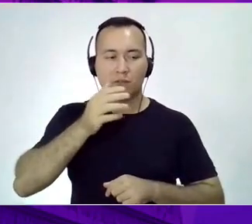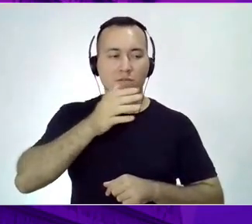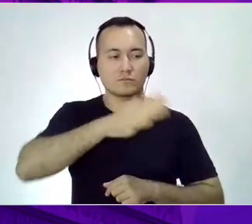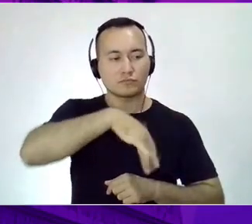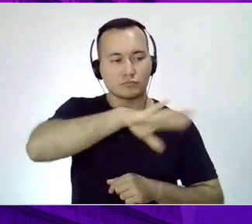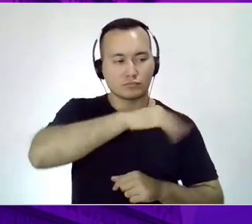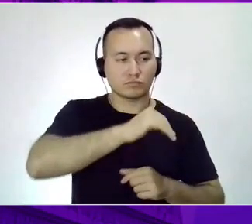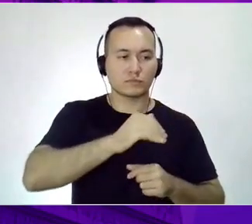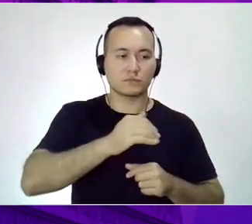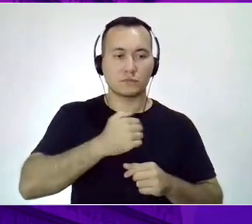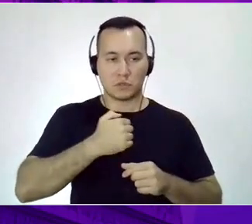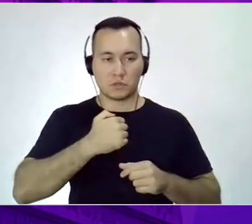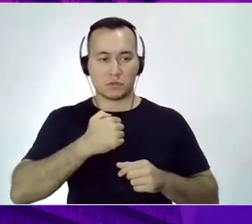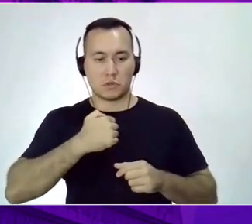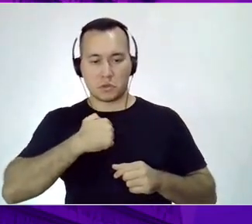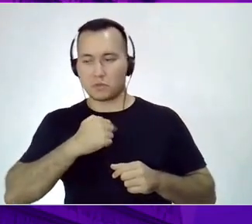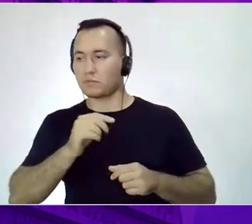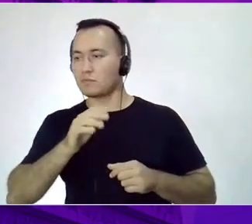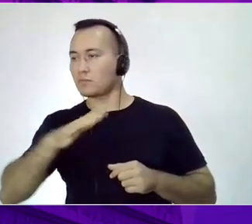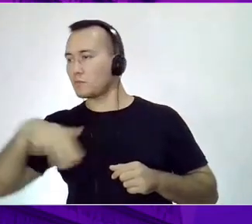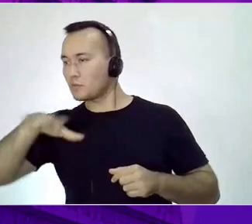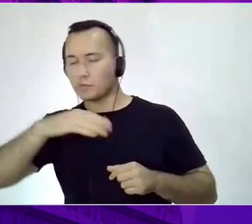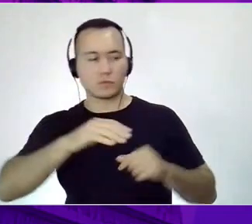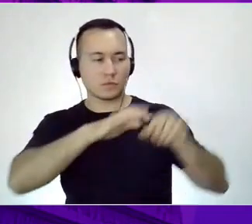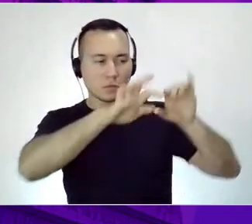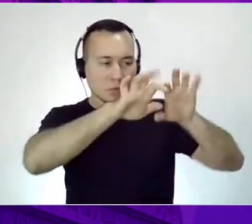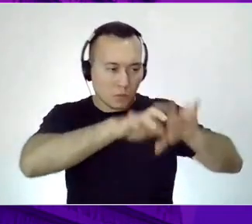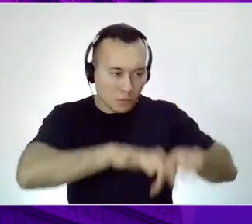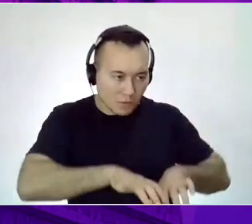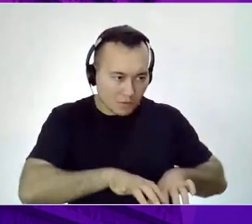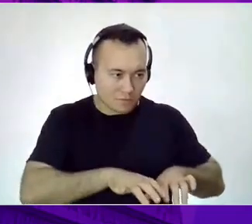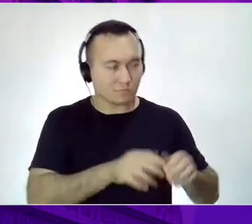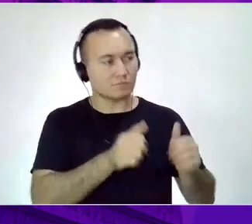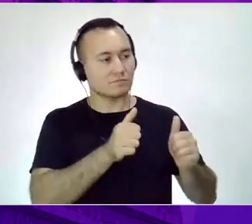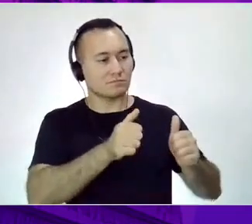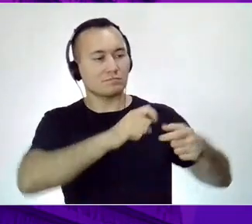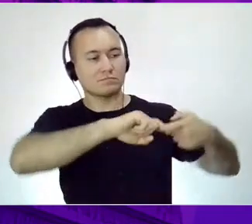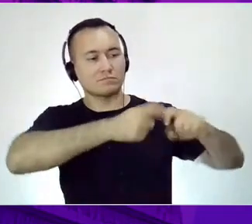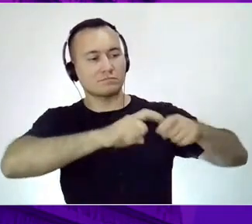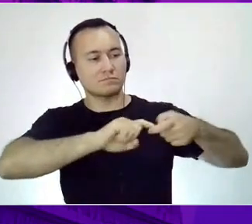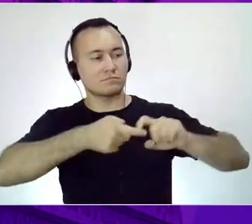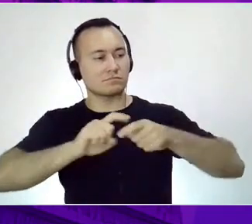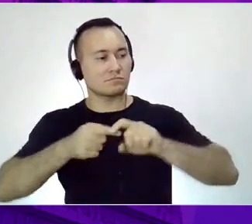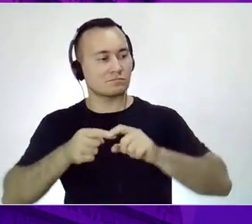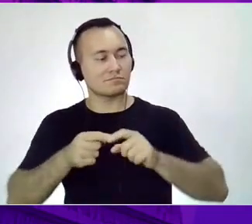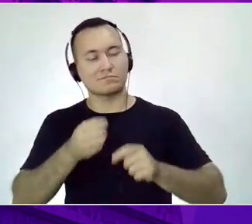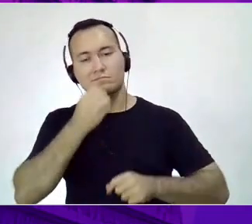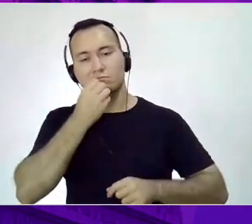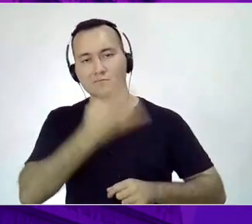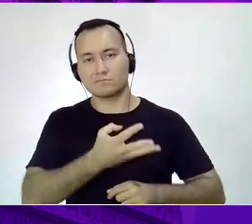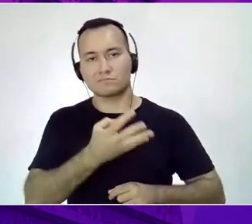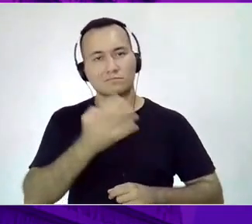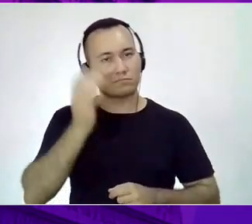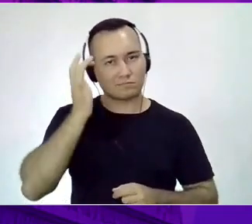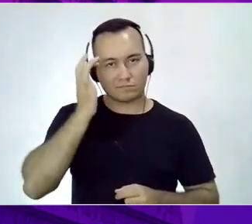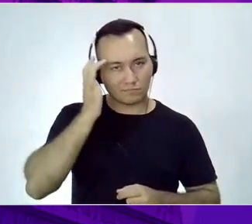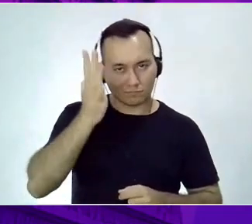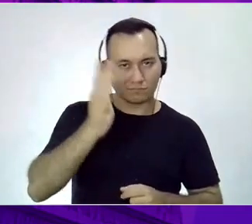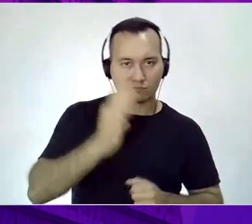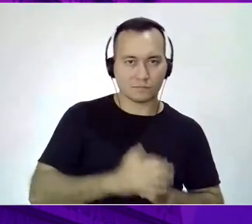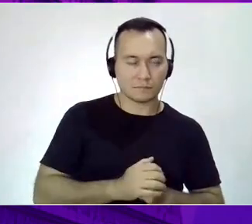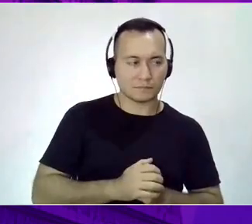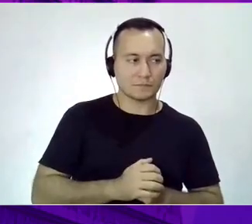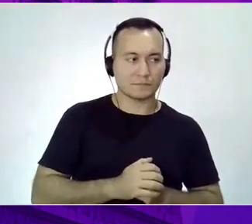muito prático, funciona muito bem, é mais fácil de automatizar isso do que ficar pensando em regras no momento de fazer a validação